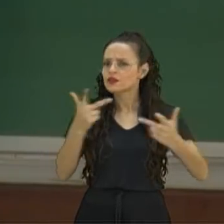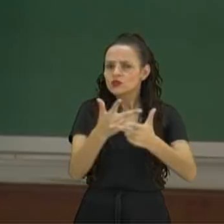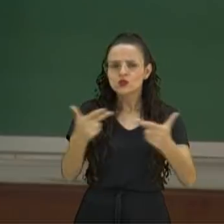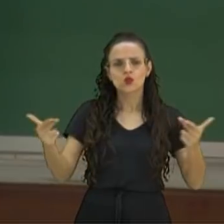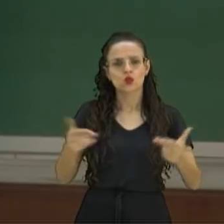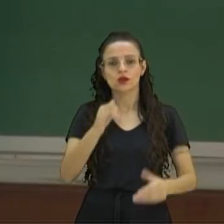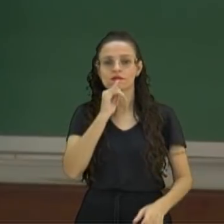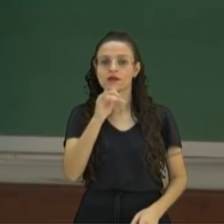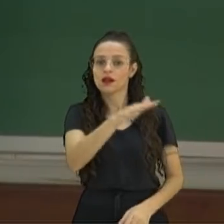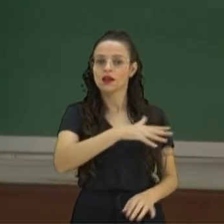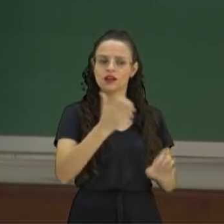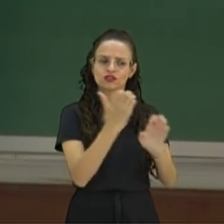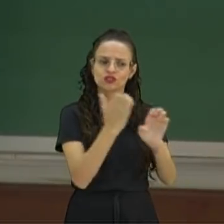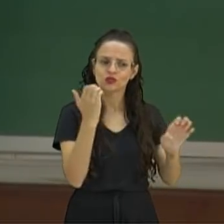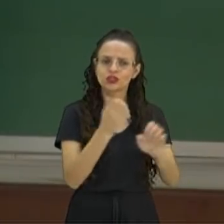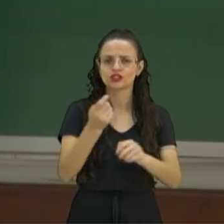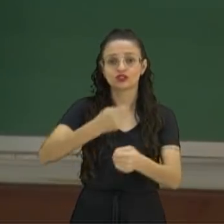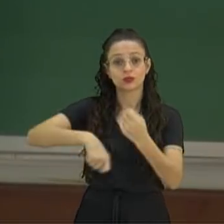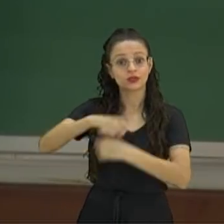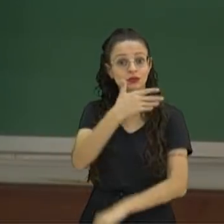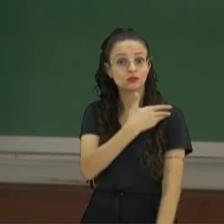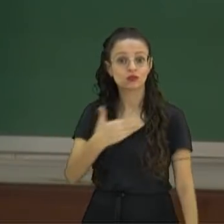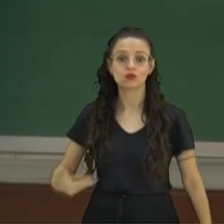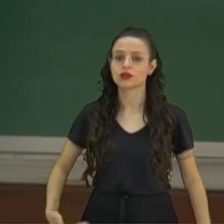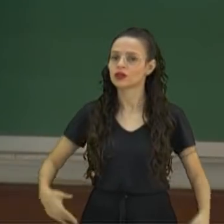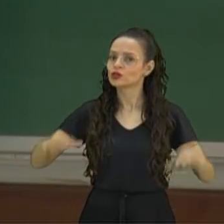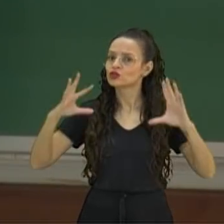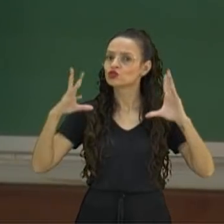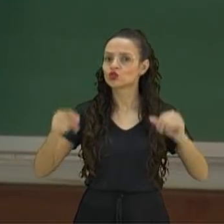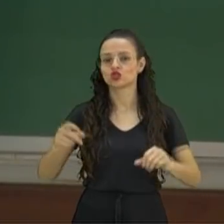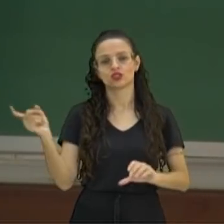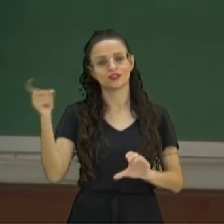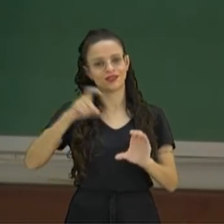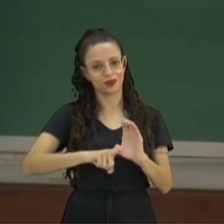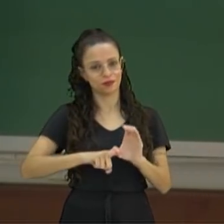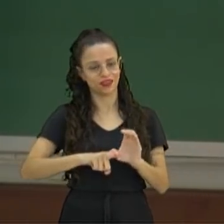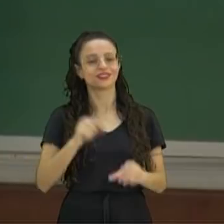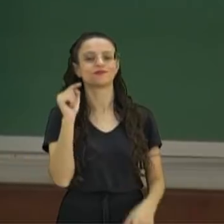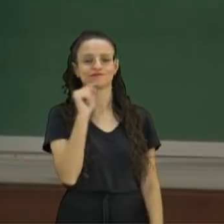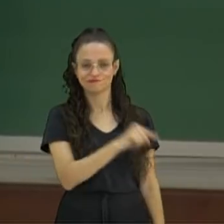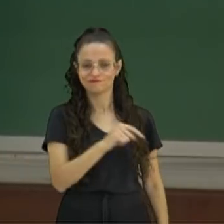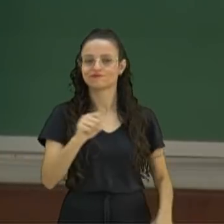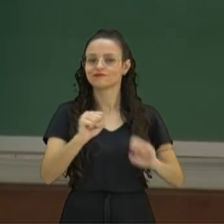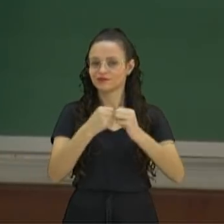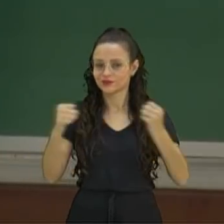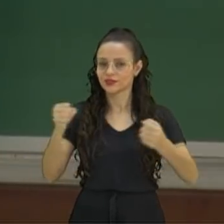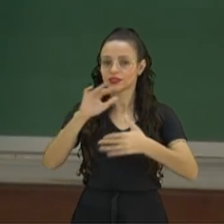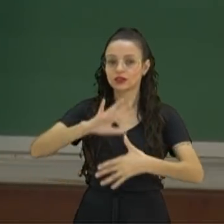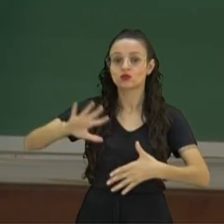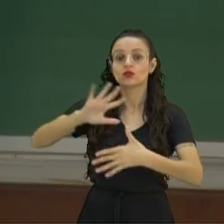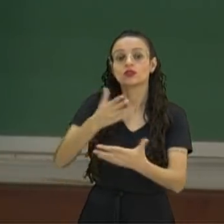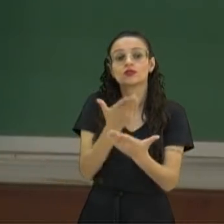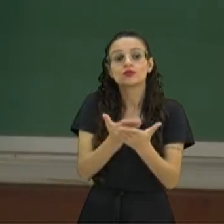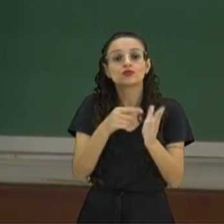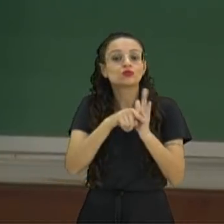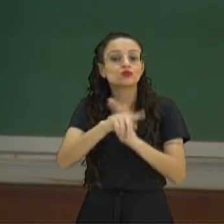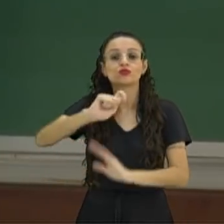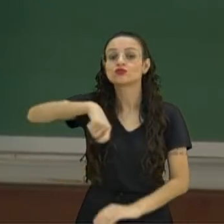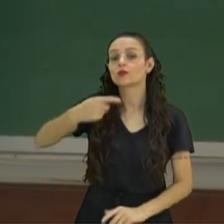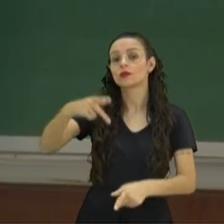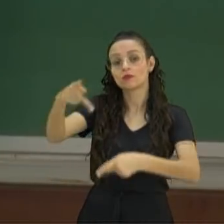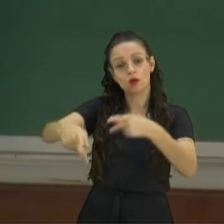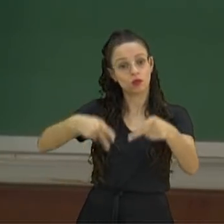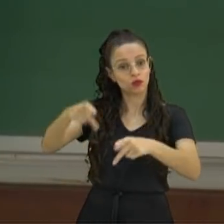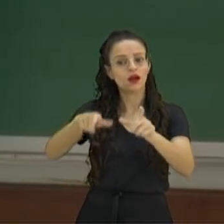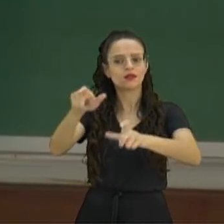para engenharia, para administração pública, tudo isso depende da cartografia. Para estudos sobre a população, por